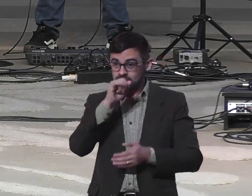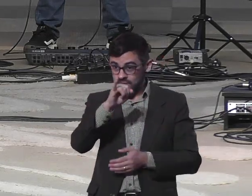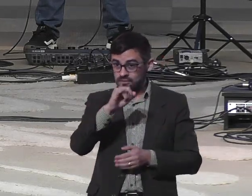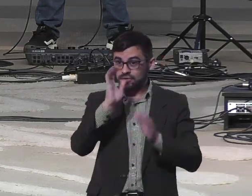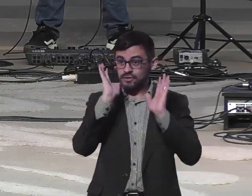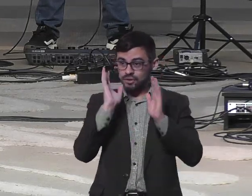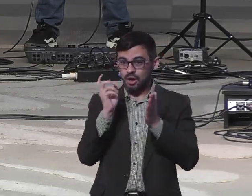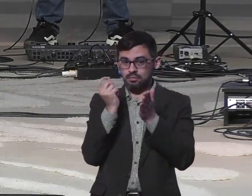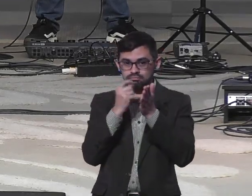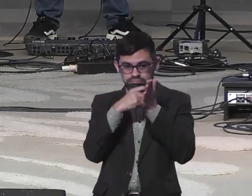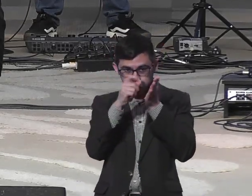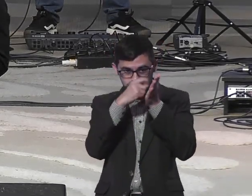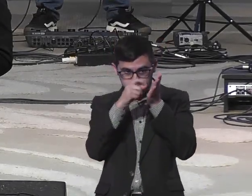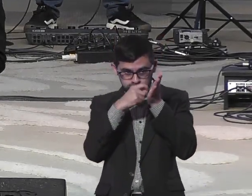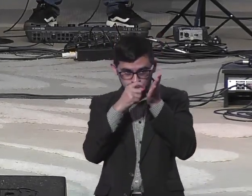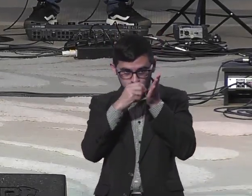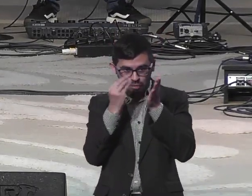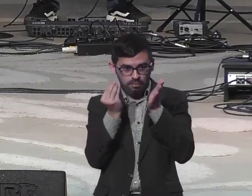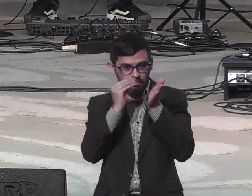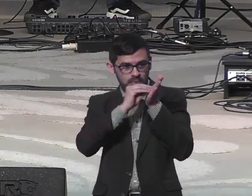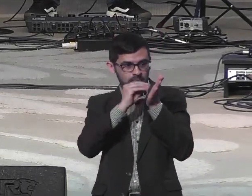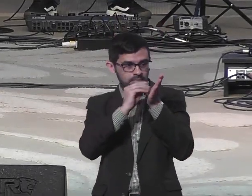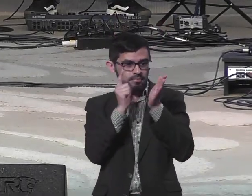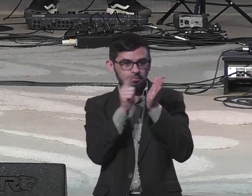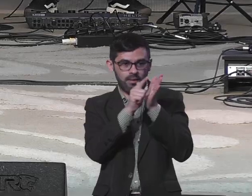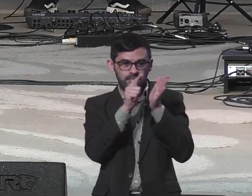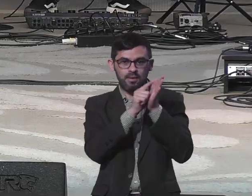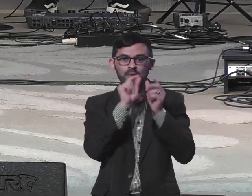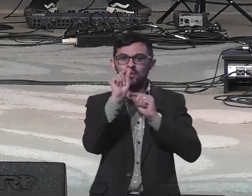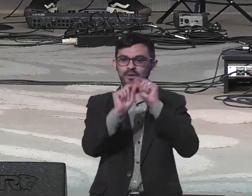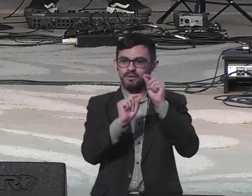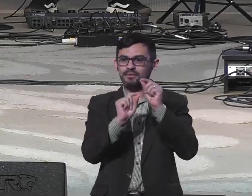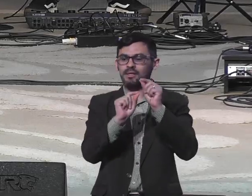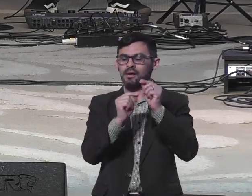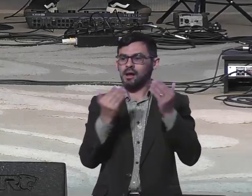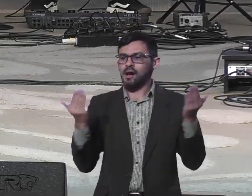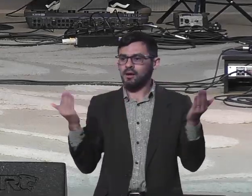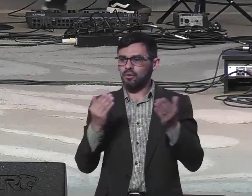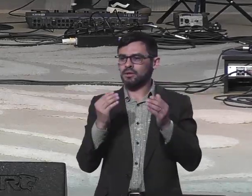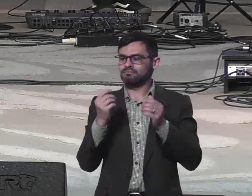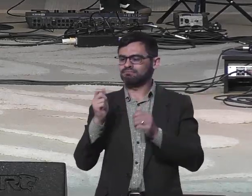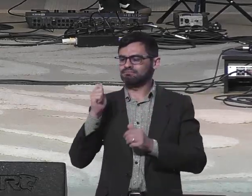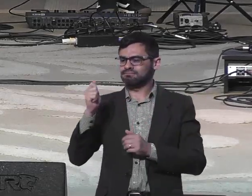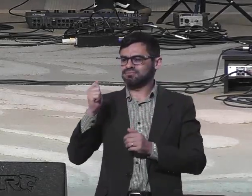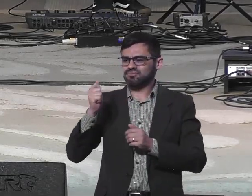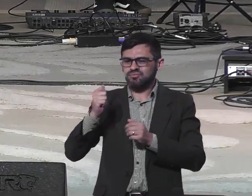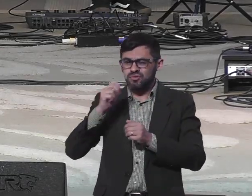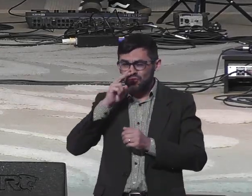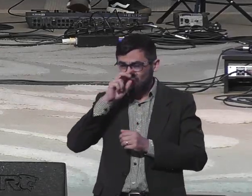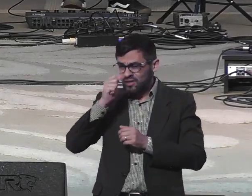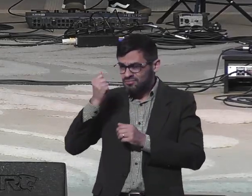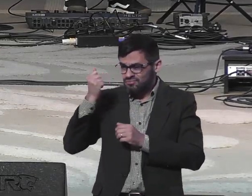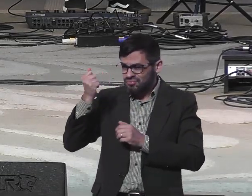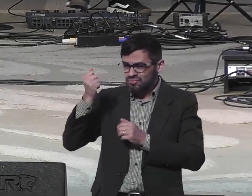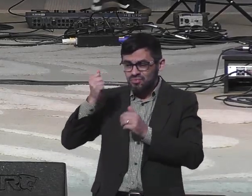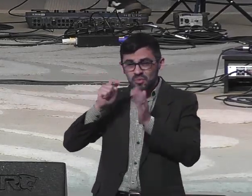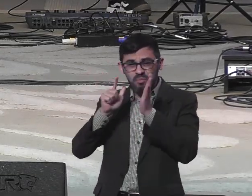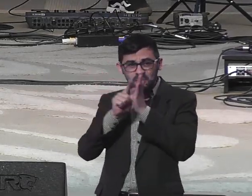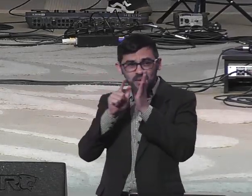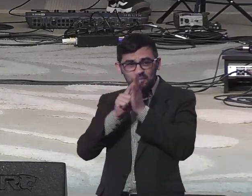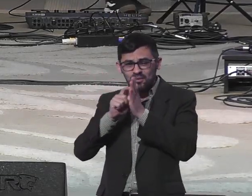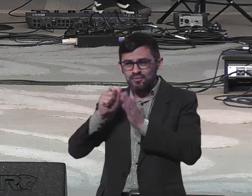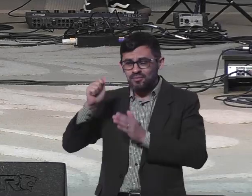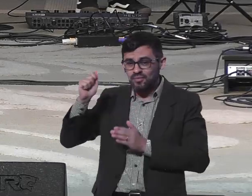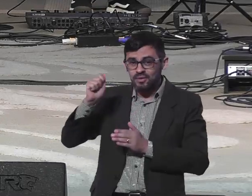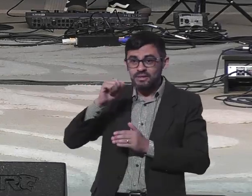já marcou a sua listinha, você segura bem forte na sua mão.